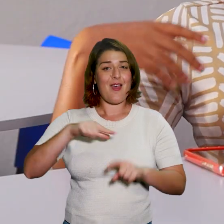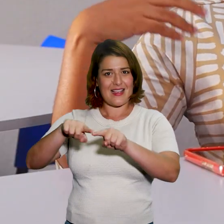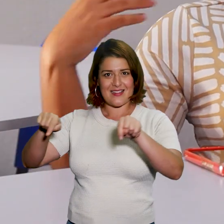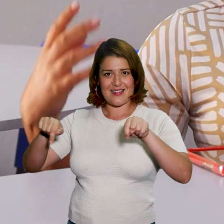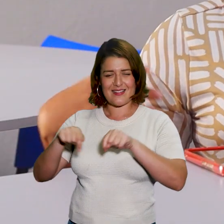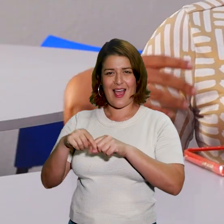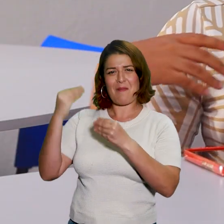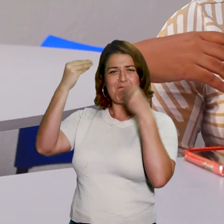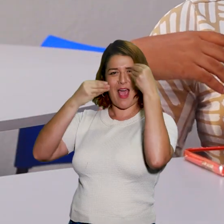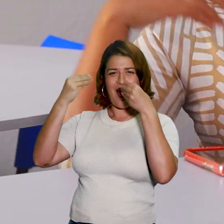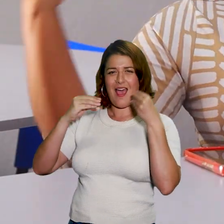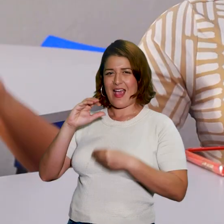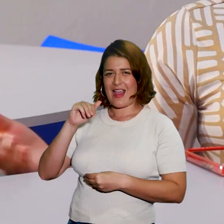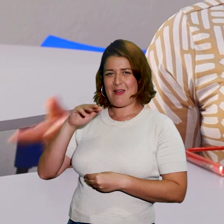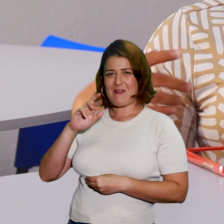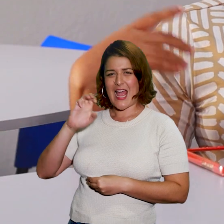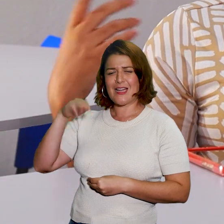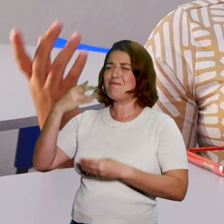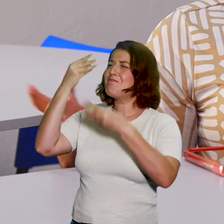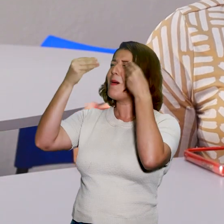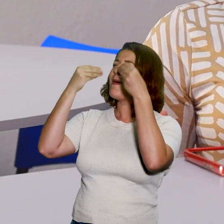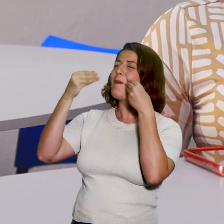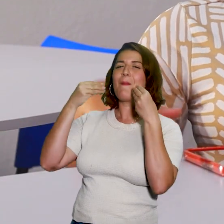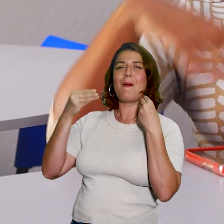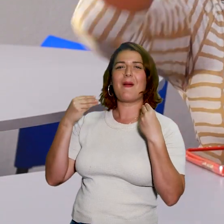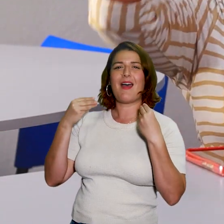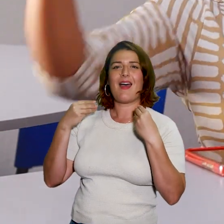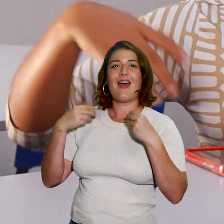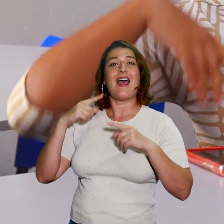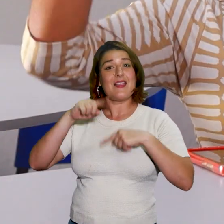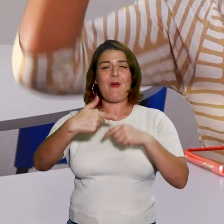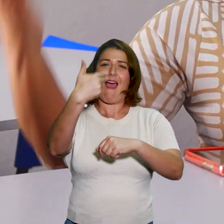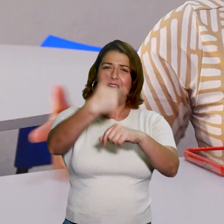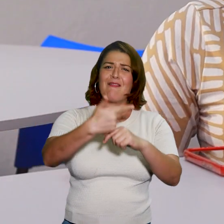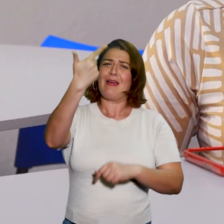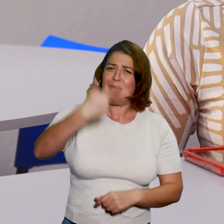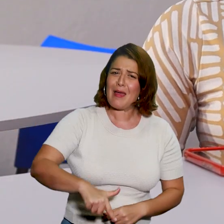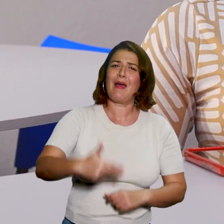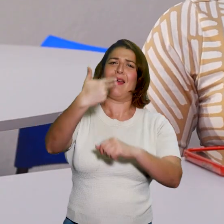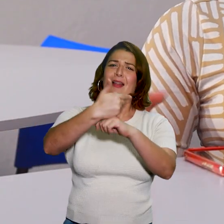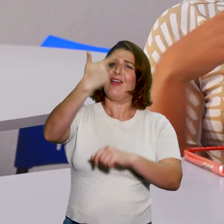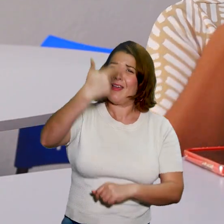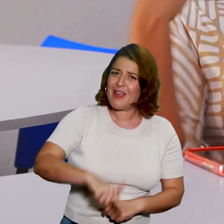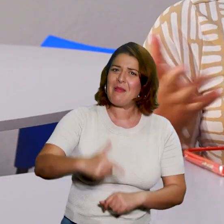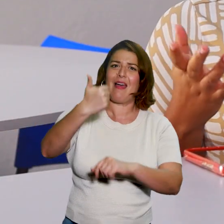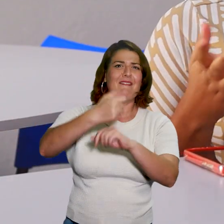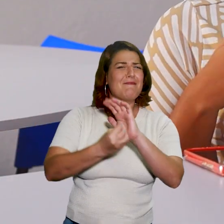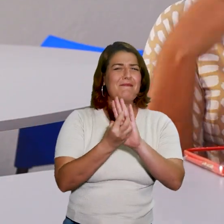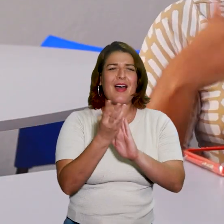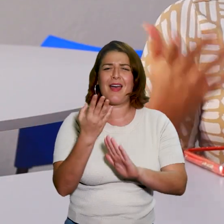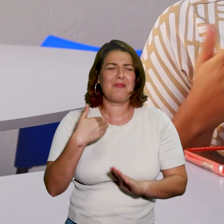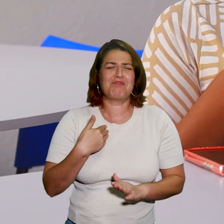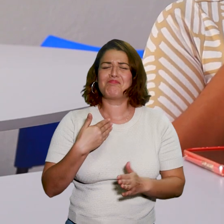gente se arrumar, tipo, um camarim. A gente era maquiado. Aí a gente gravava a cena 300 vezes. Mas era tão maneiro que eu nem me